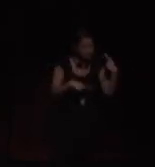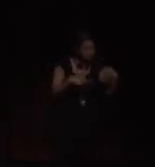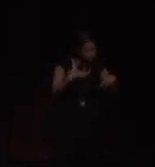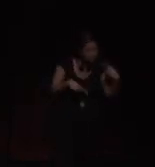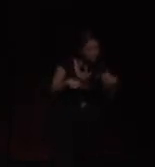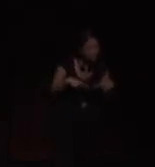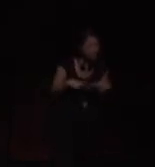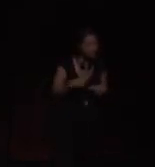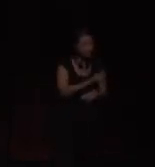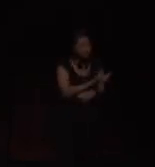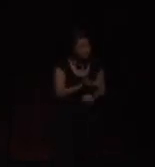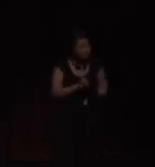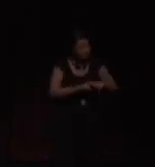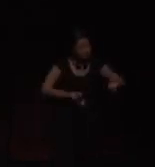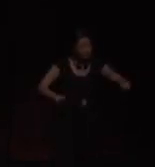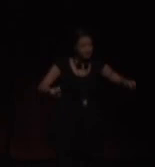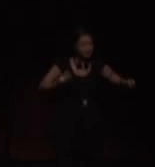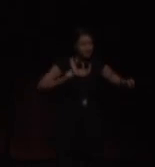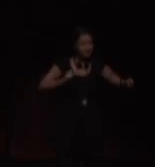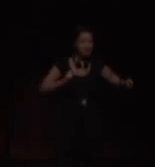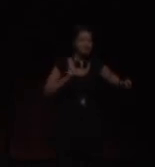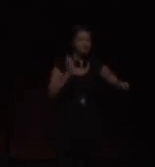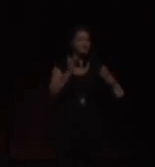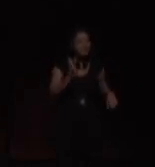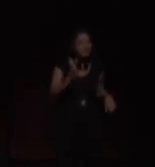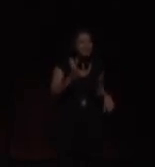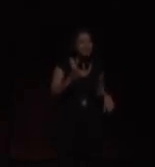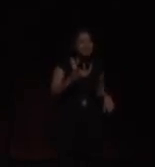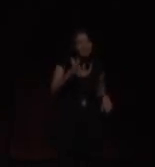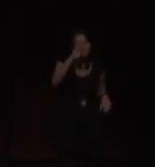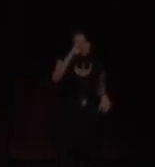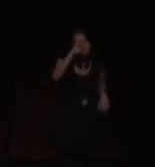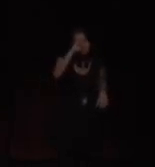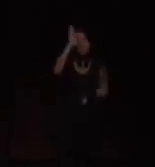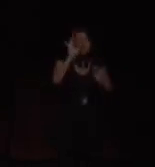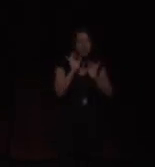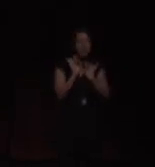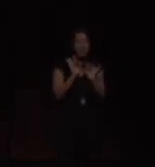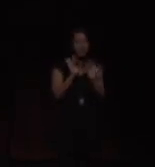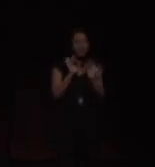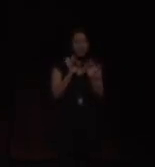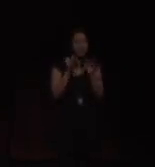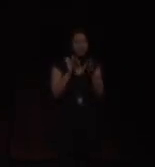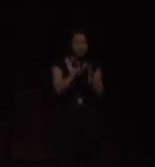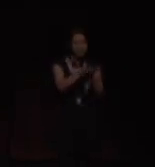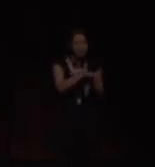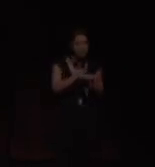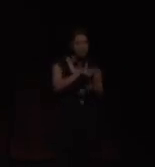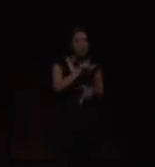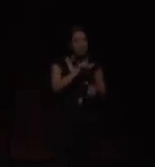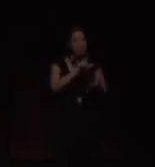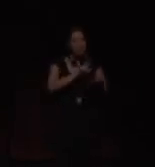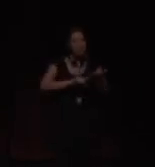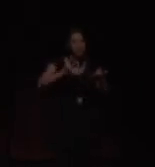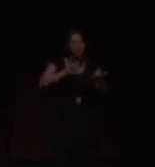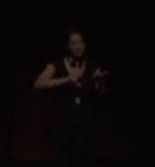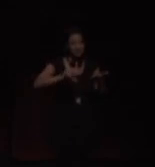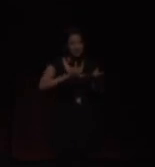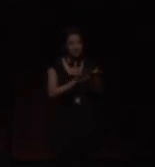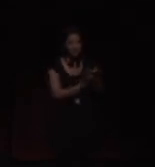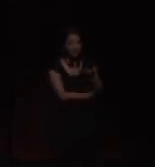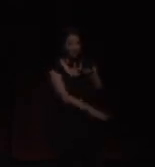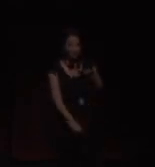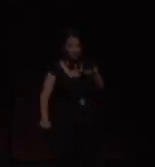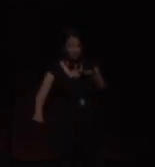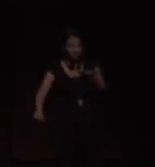onde, sem dúvida, nós estamos com as 3 maiores especialistas em literatura infantil, pelo menos